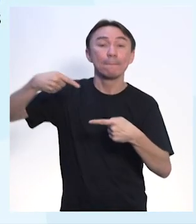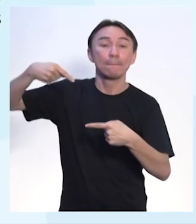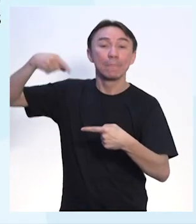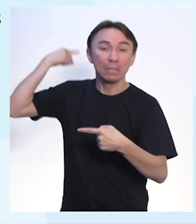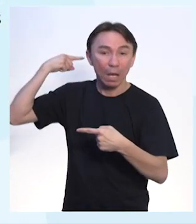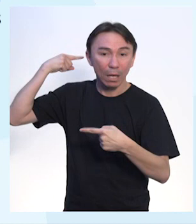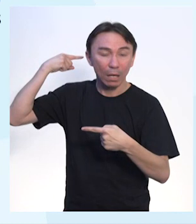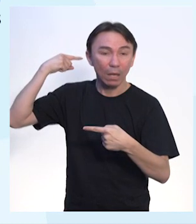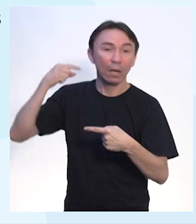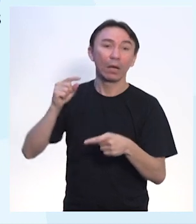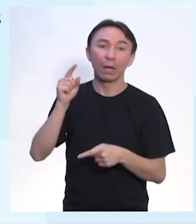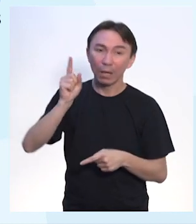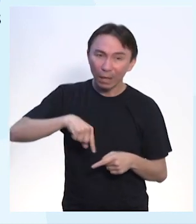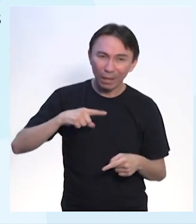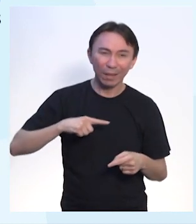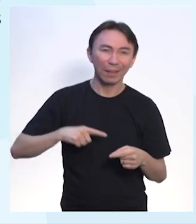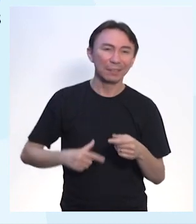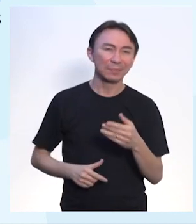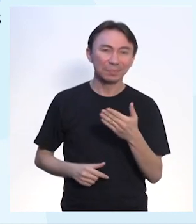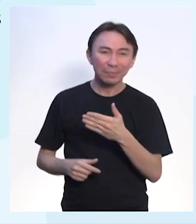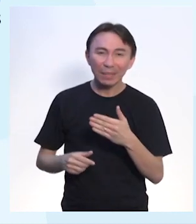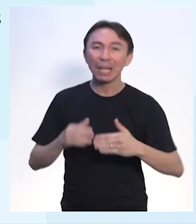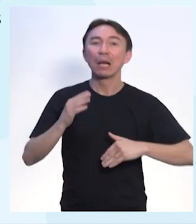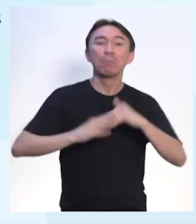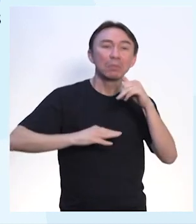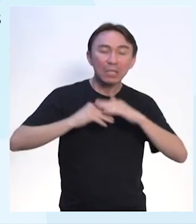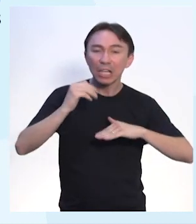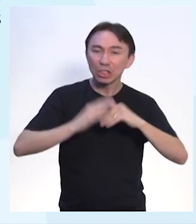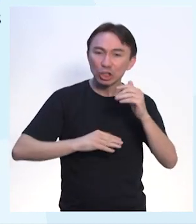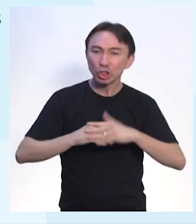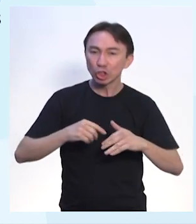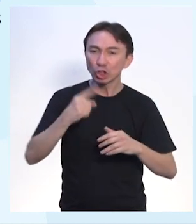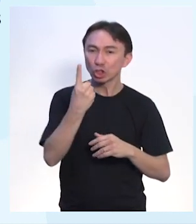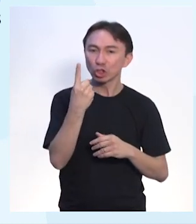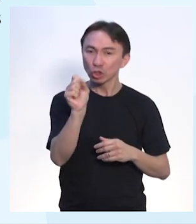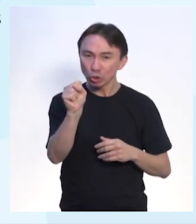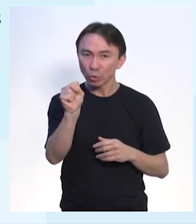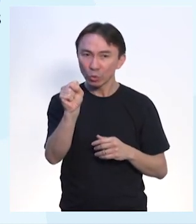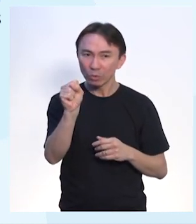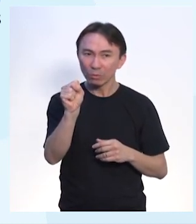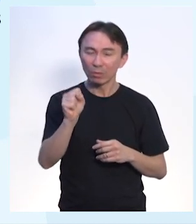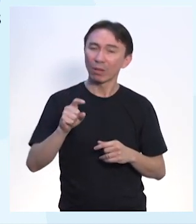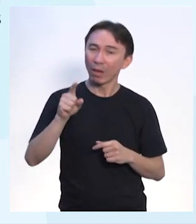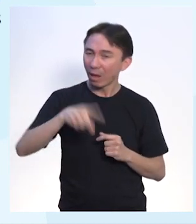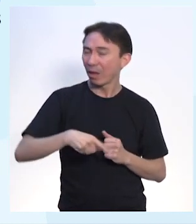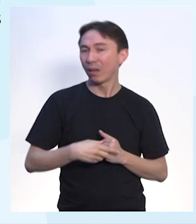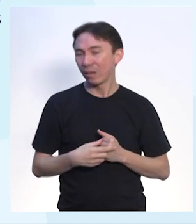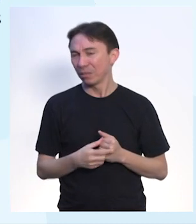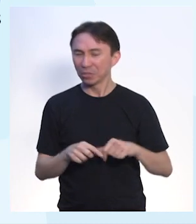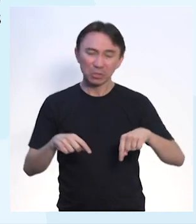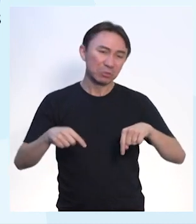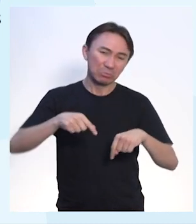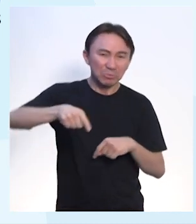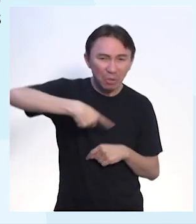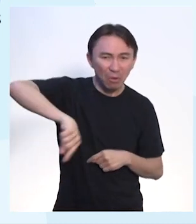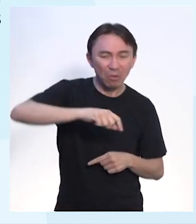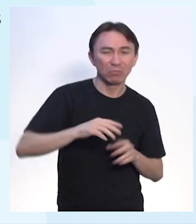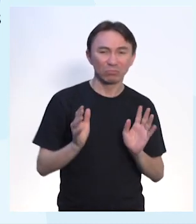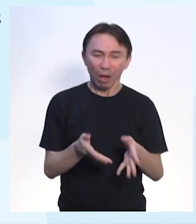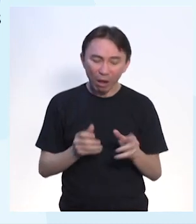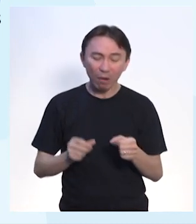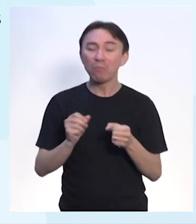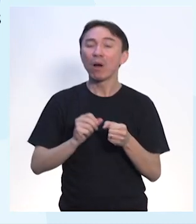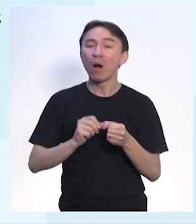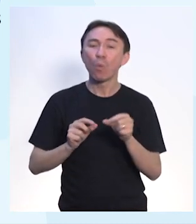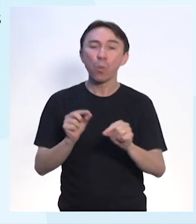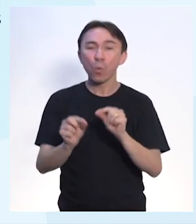É a habilidade do 5º ano, né, do habilidade 18, que relaciona muito o que nós já fazemos aqui durante as aulas, que